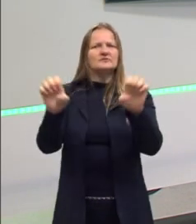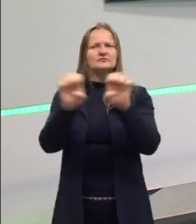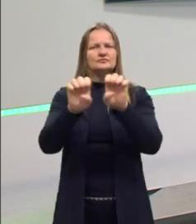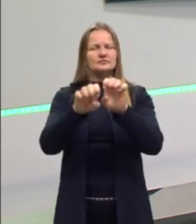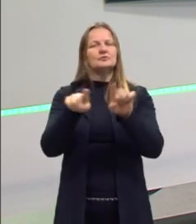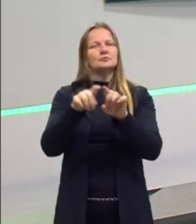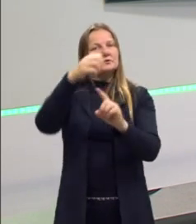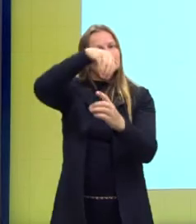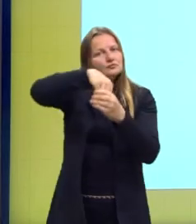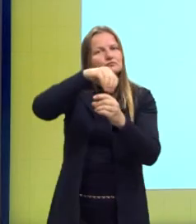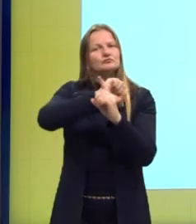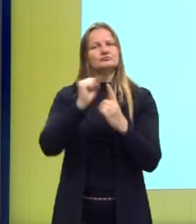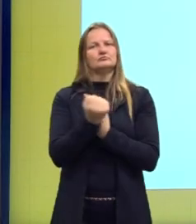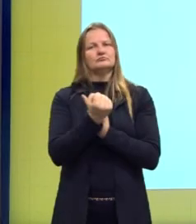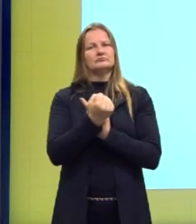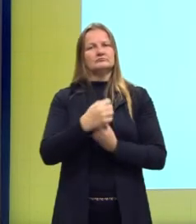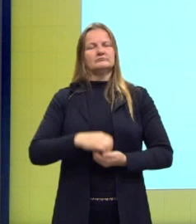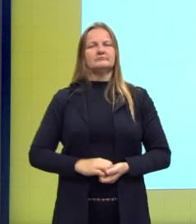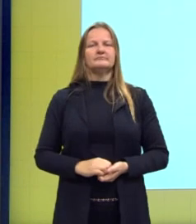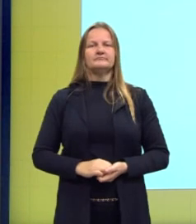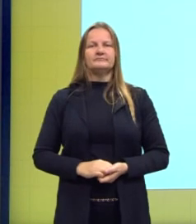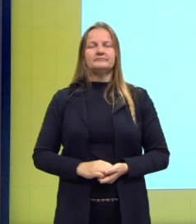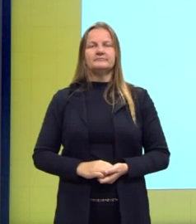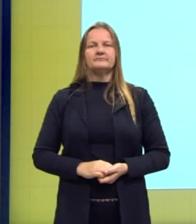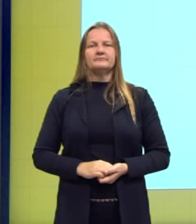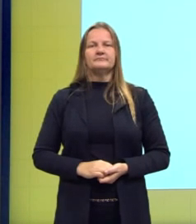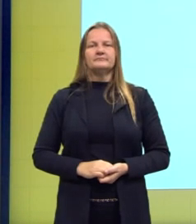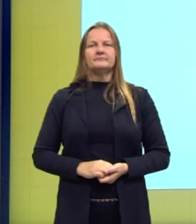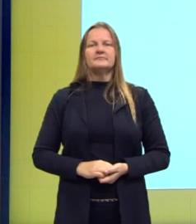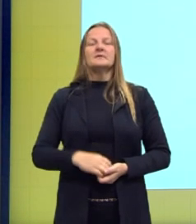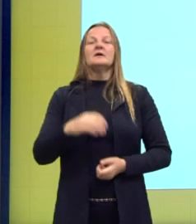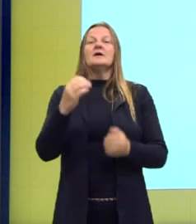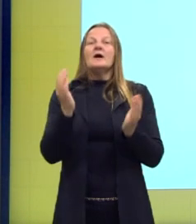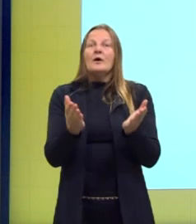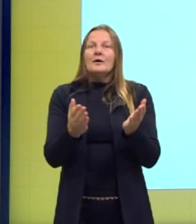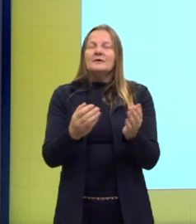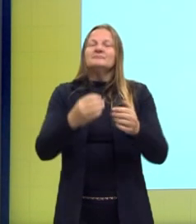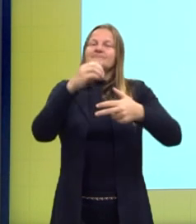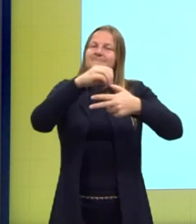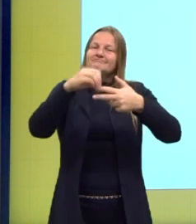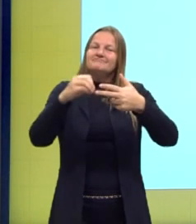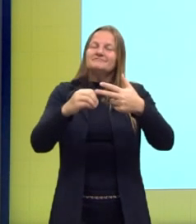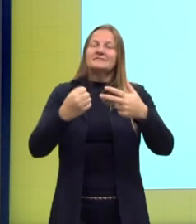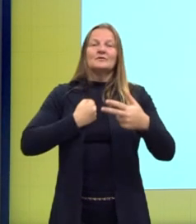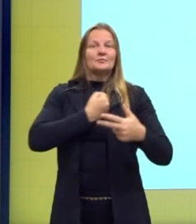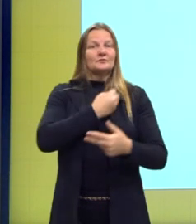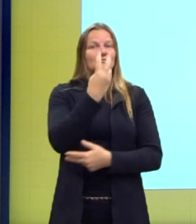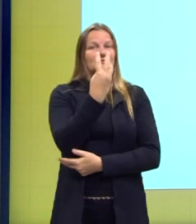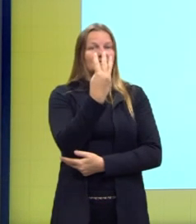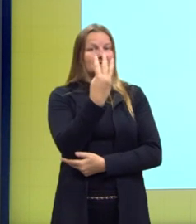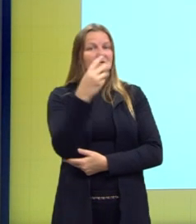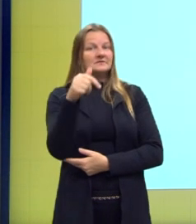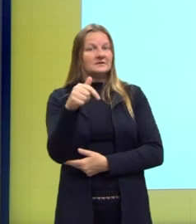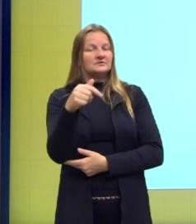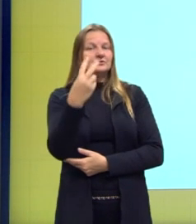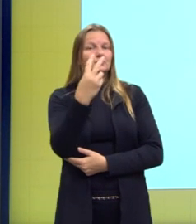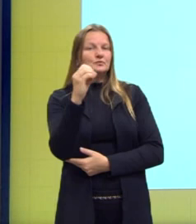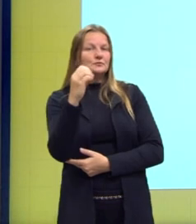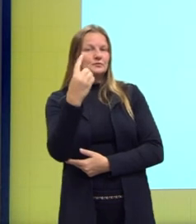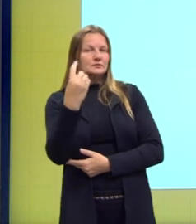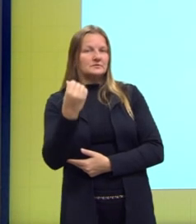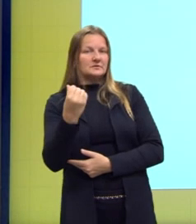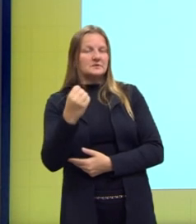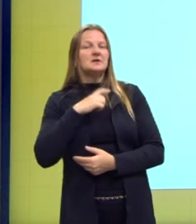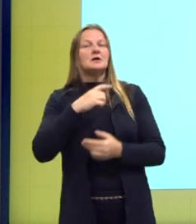sociedade já que a gente tem a questão 37 do Enem 2016 Ela traz